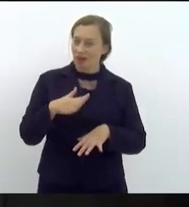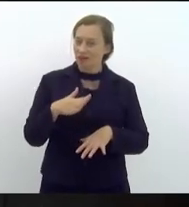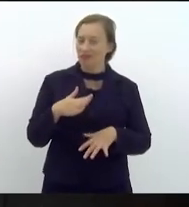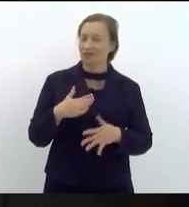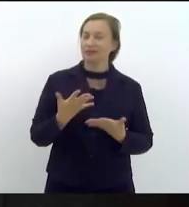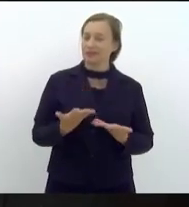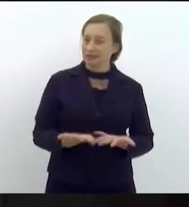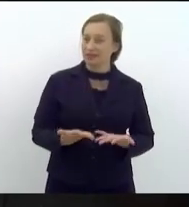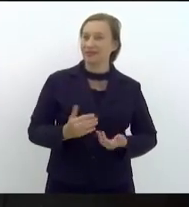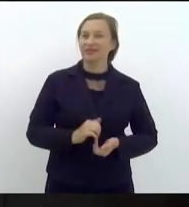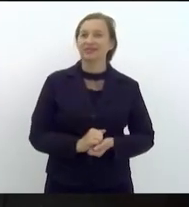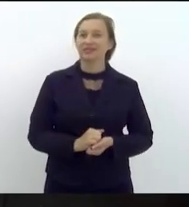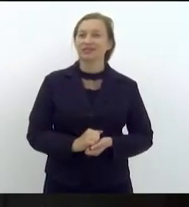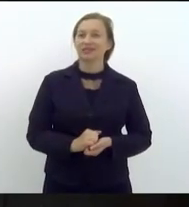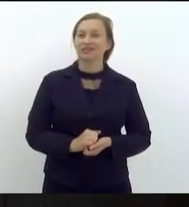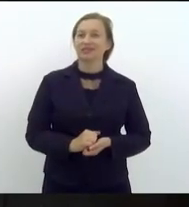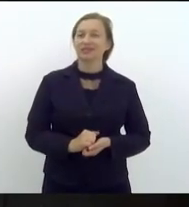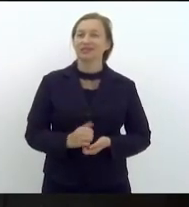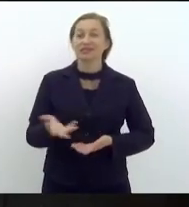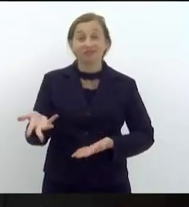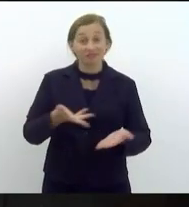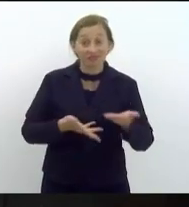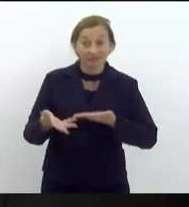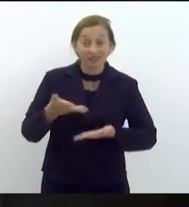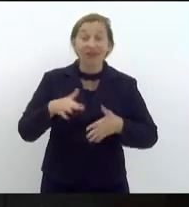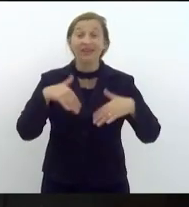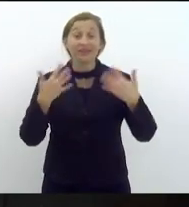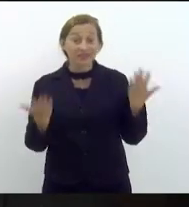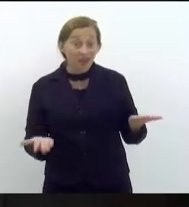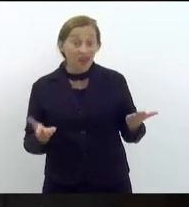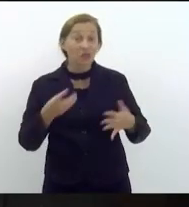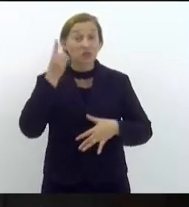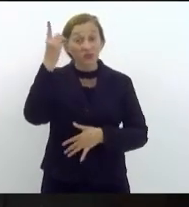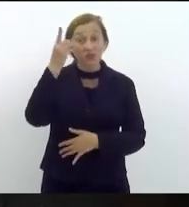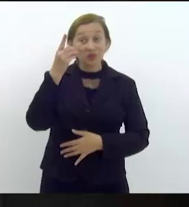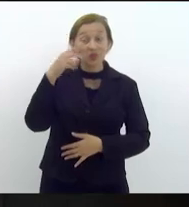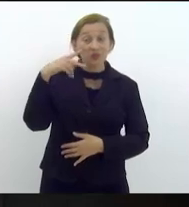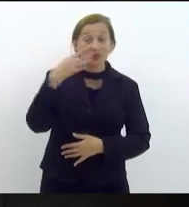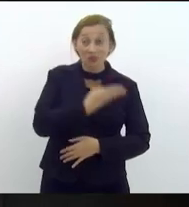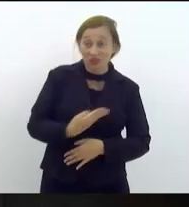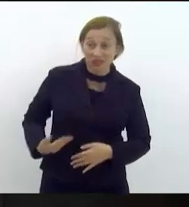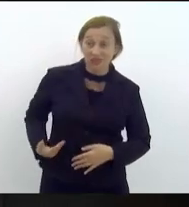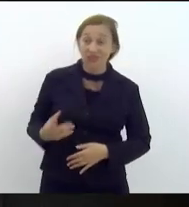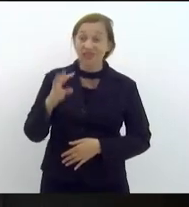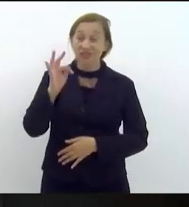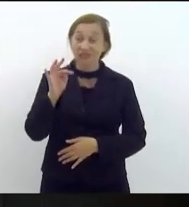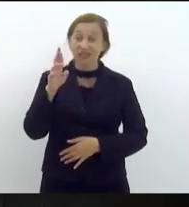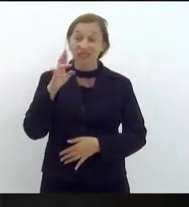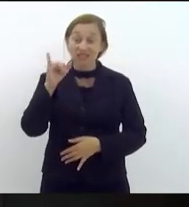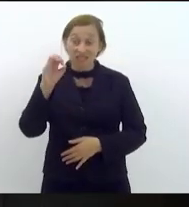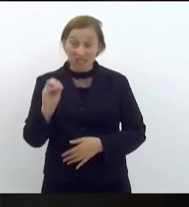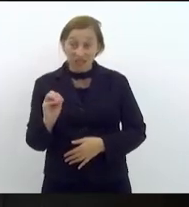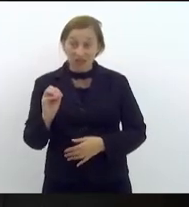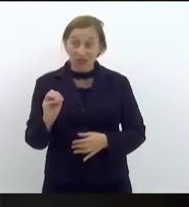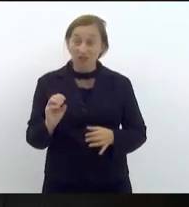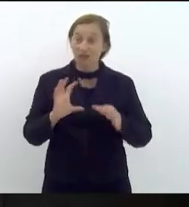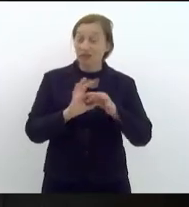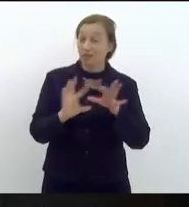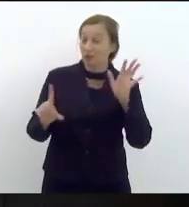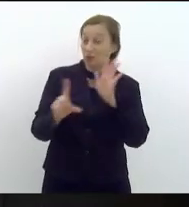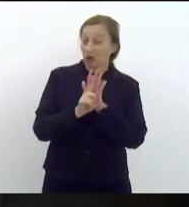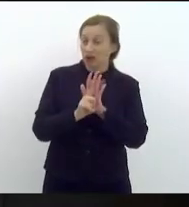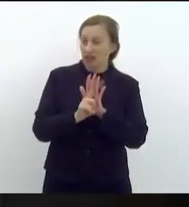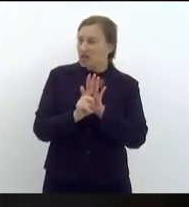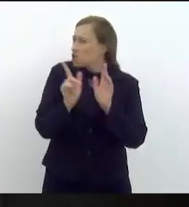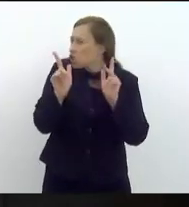e conciliador então o Governador Tarcísio Deputado Amorim sancionou uma